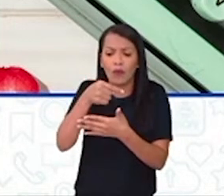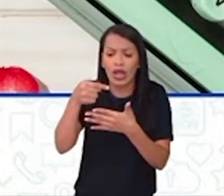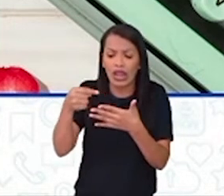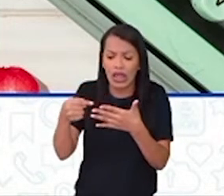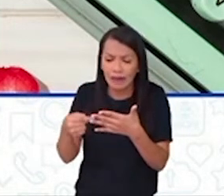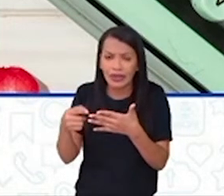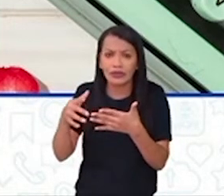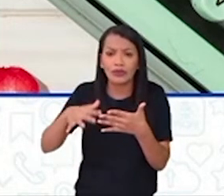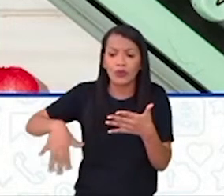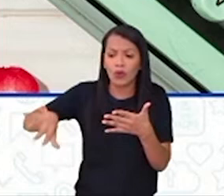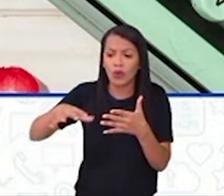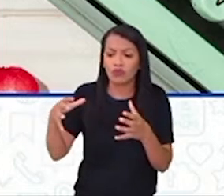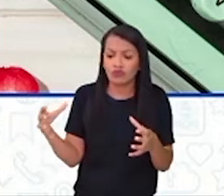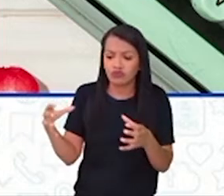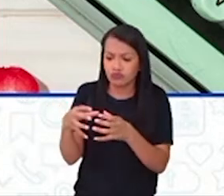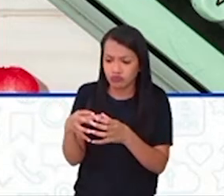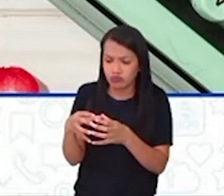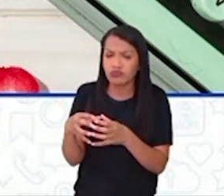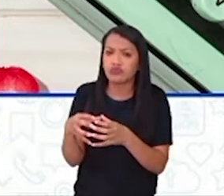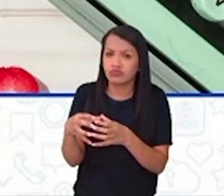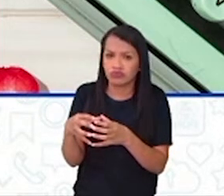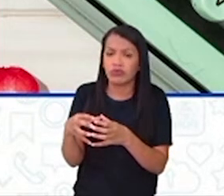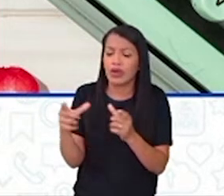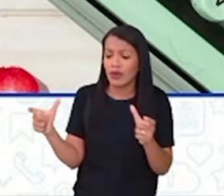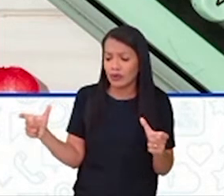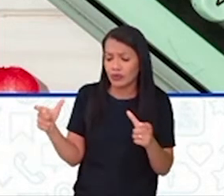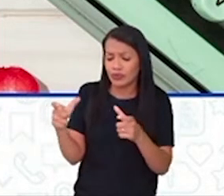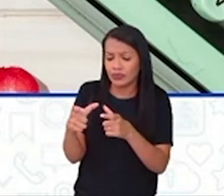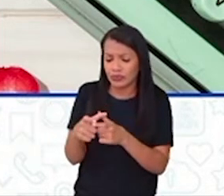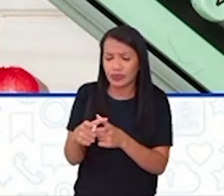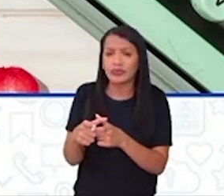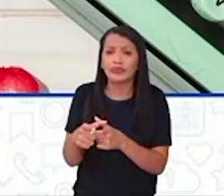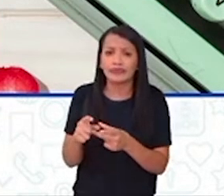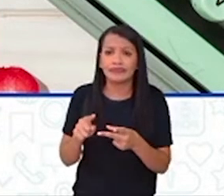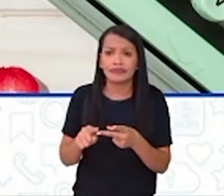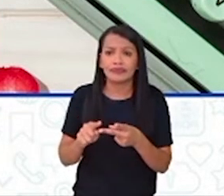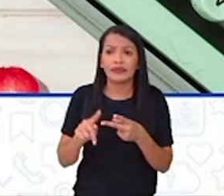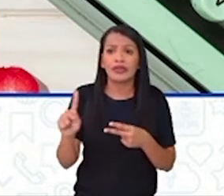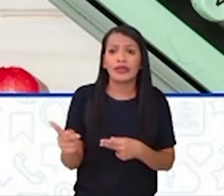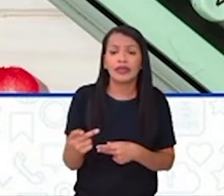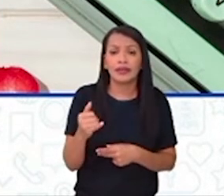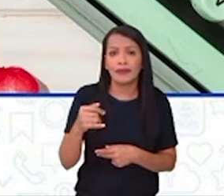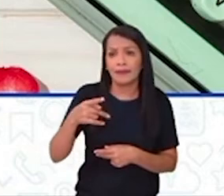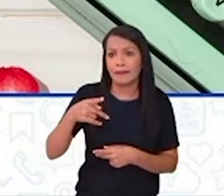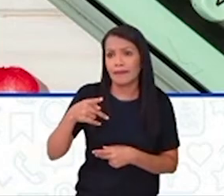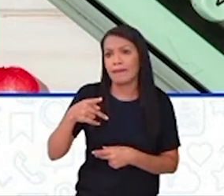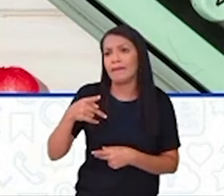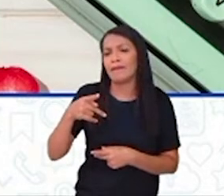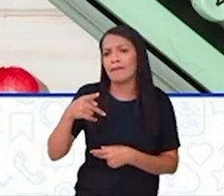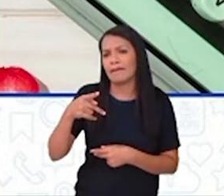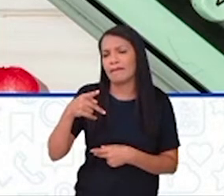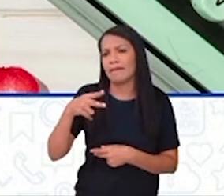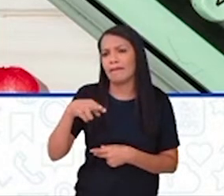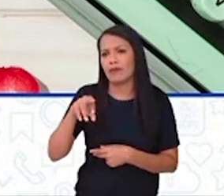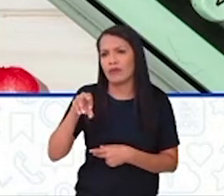um conjunto maior. Então, um hipônimo é um elemento de um campo semântico. O termo que abrange ou